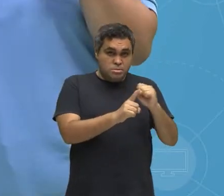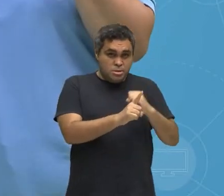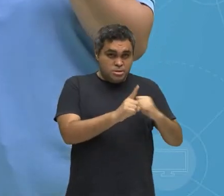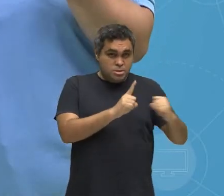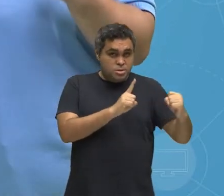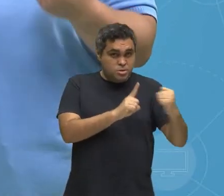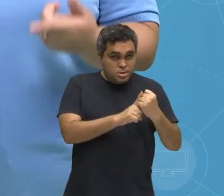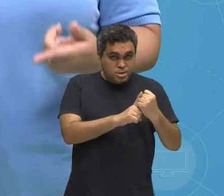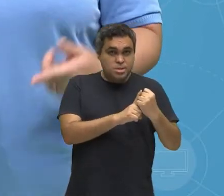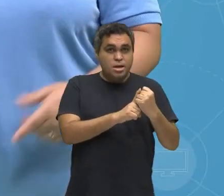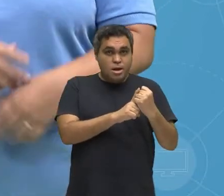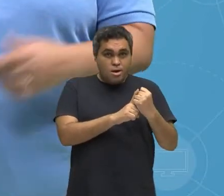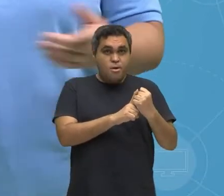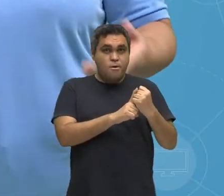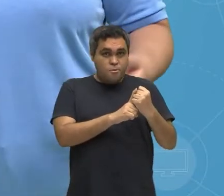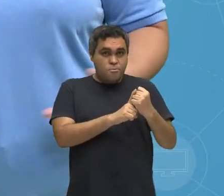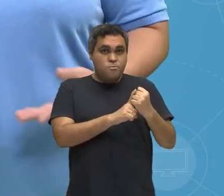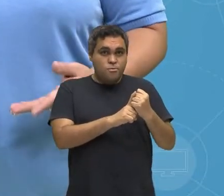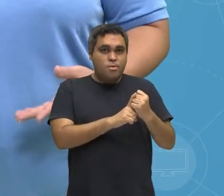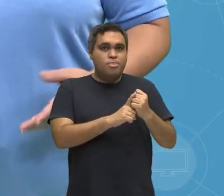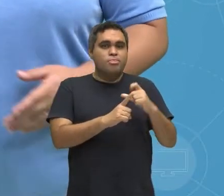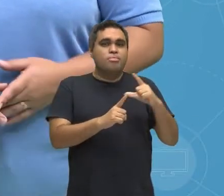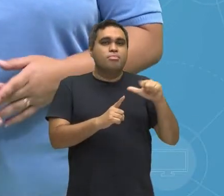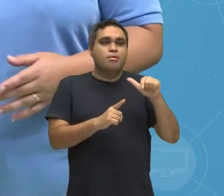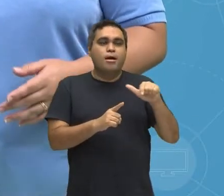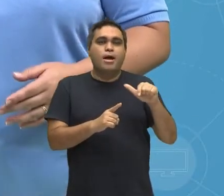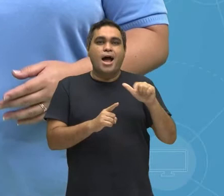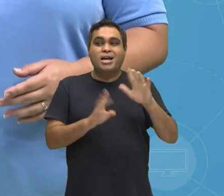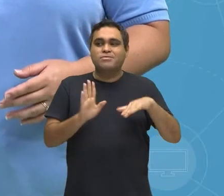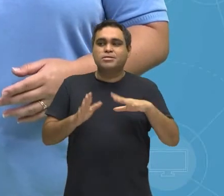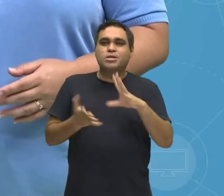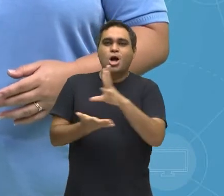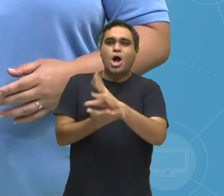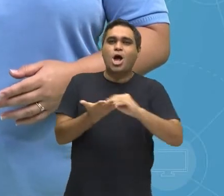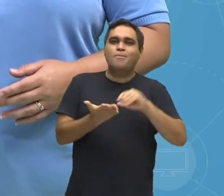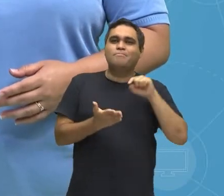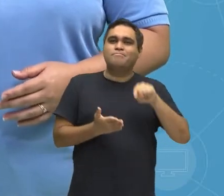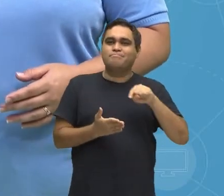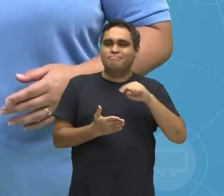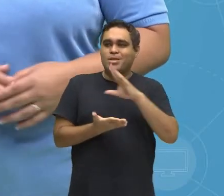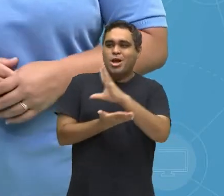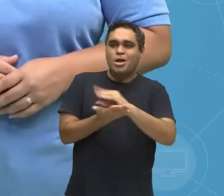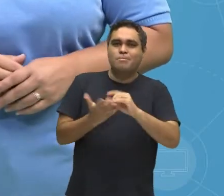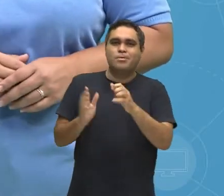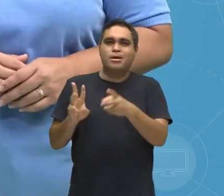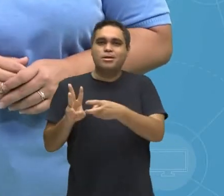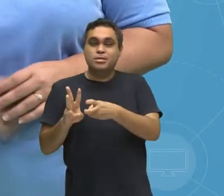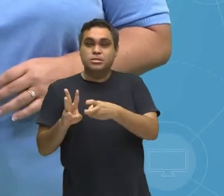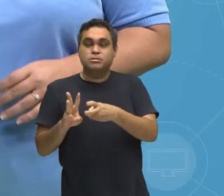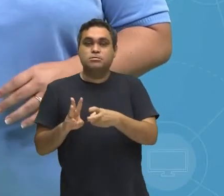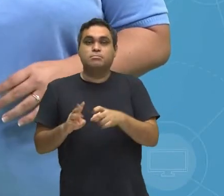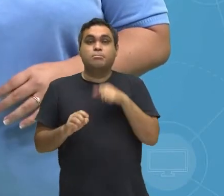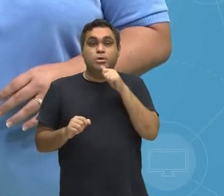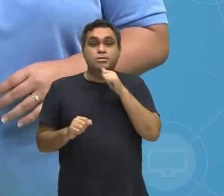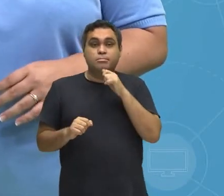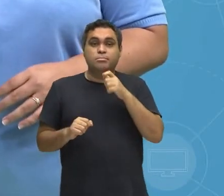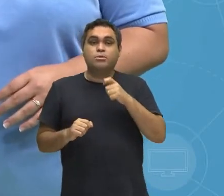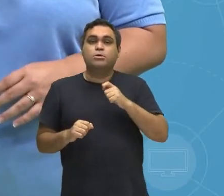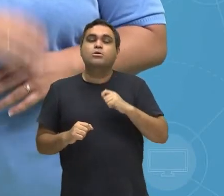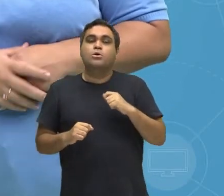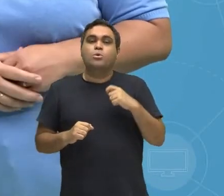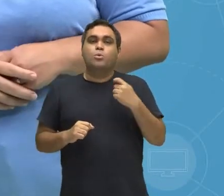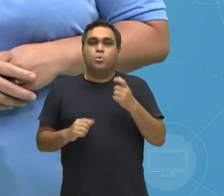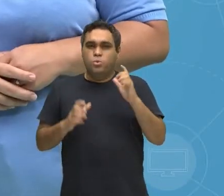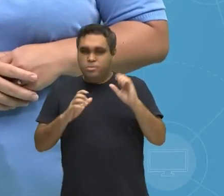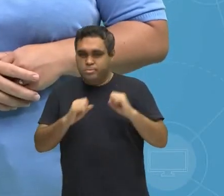vem muito antes do próprio futebol, né? Lá, eles, naquele tempo, é chamado de